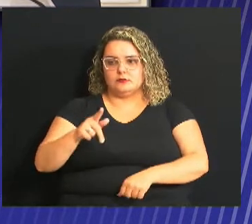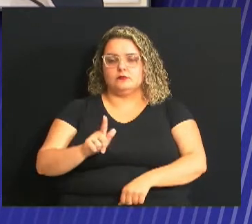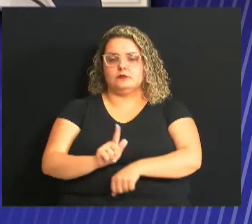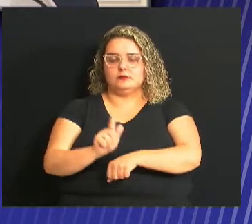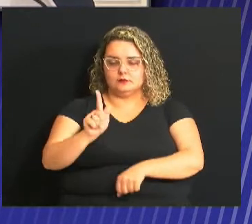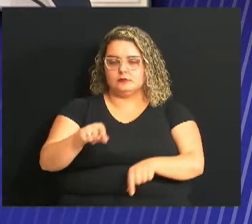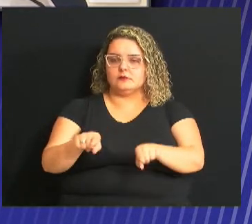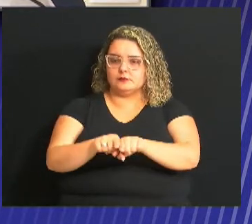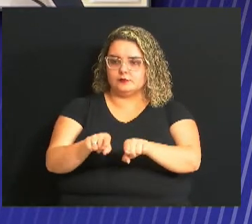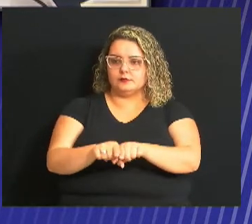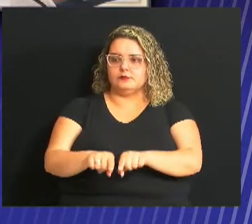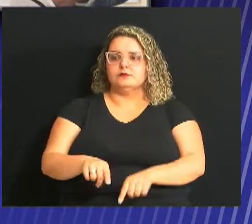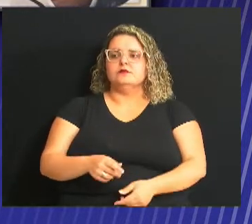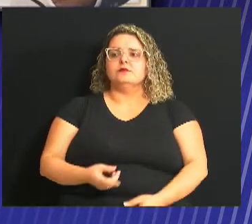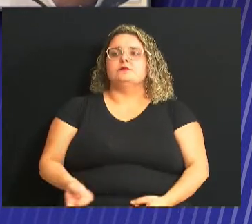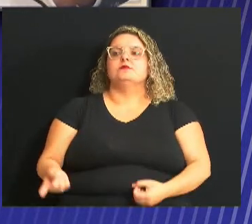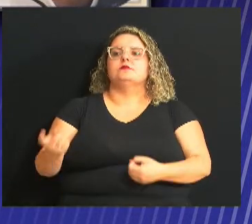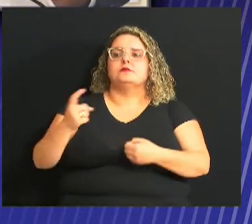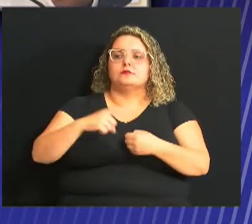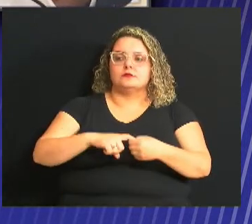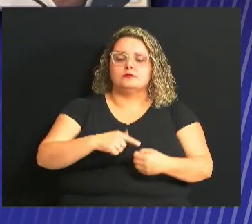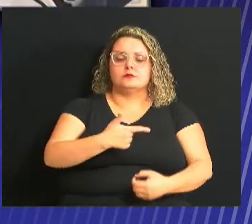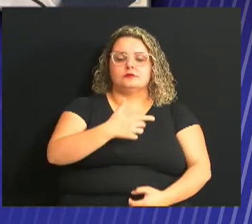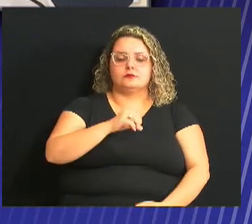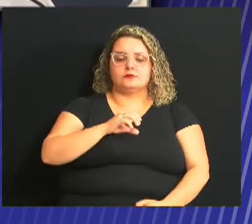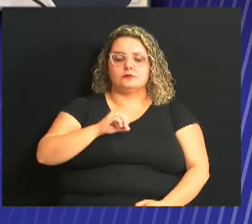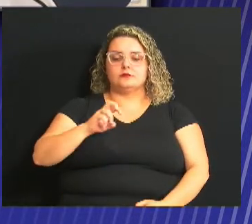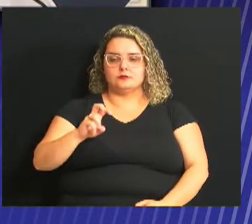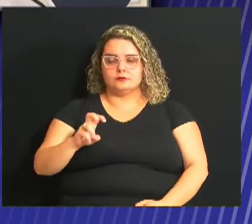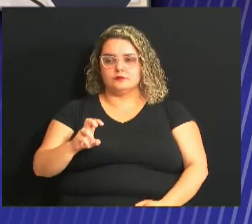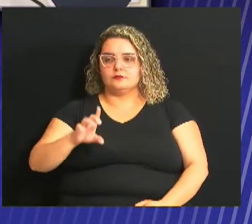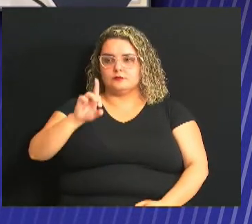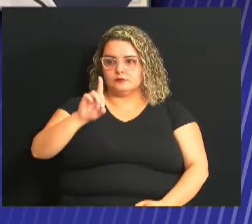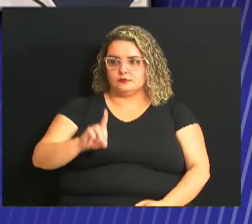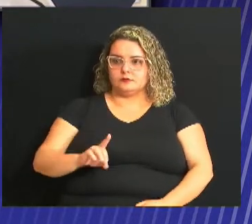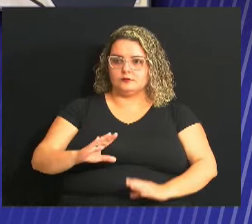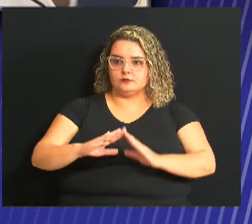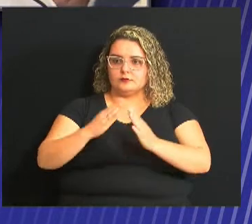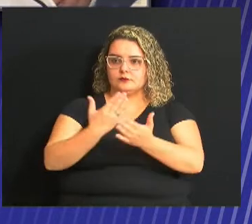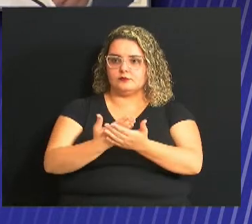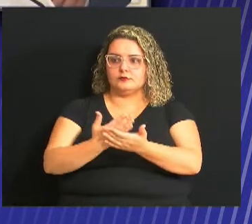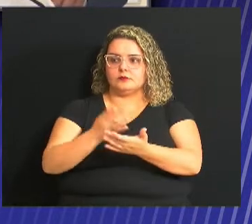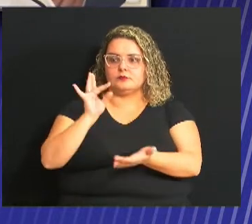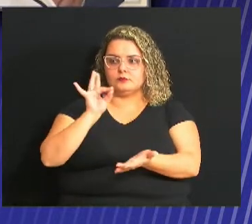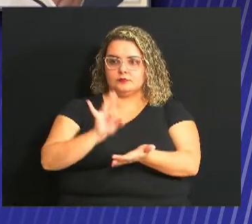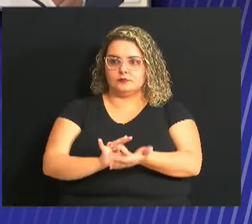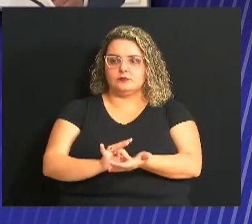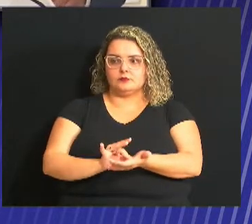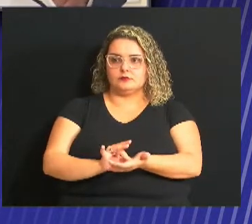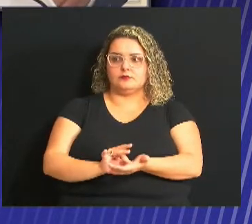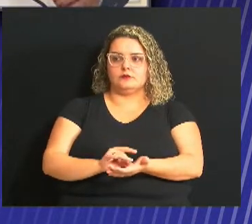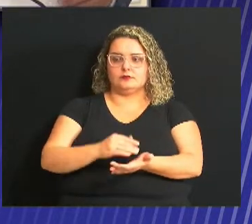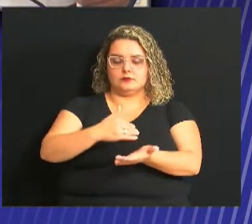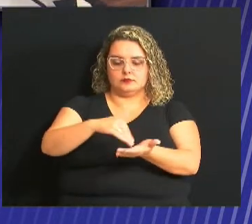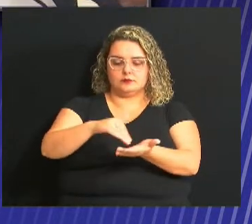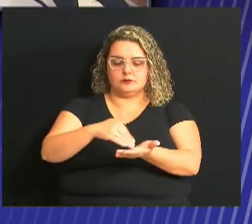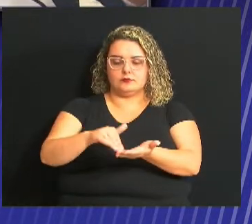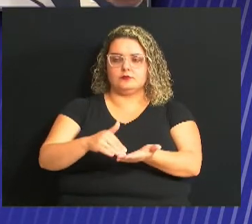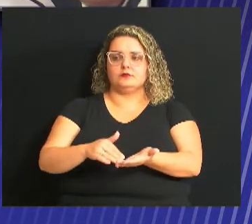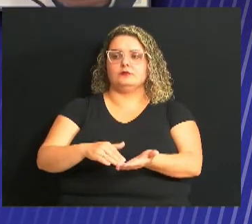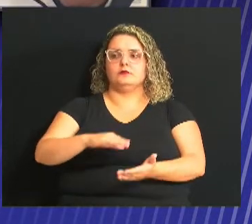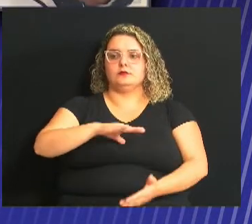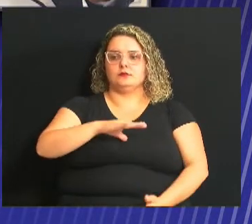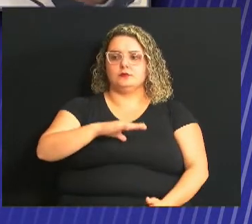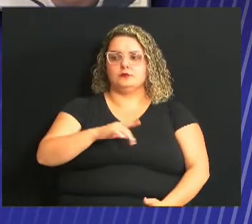2005, voltou para a escola pública como diretor da Escola Efetivo, na Diretoria de Ensino Campinas Leste.